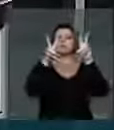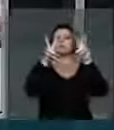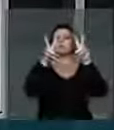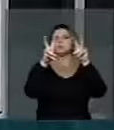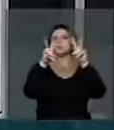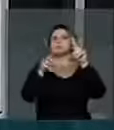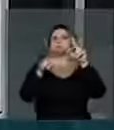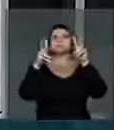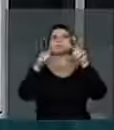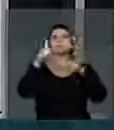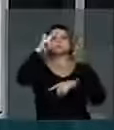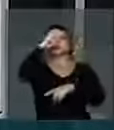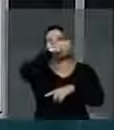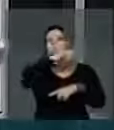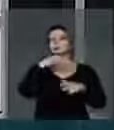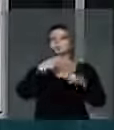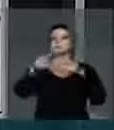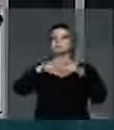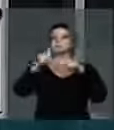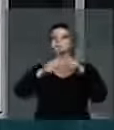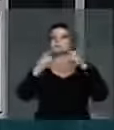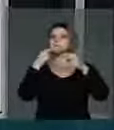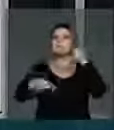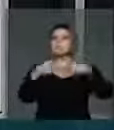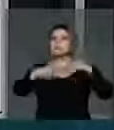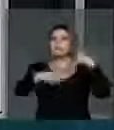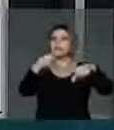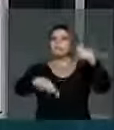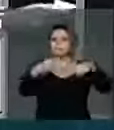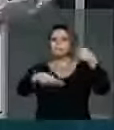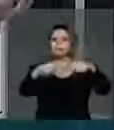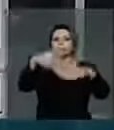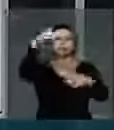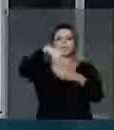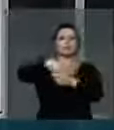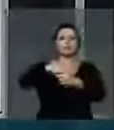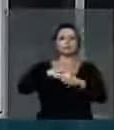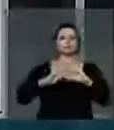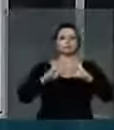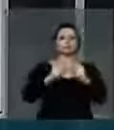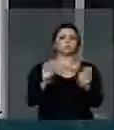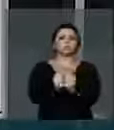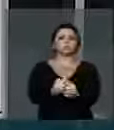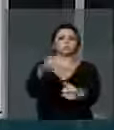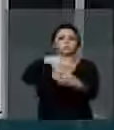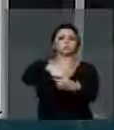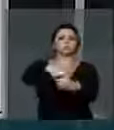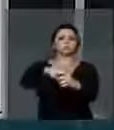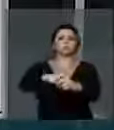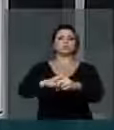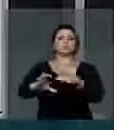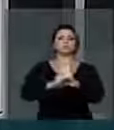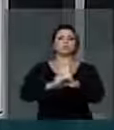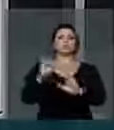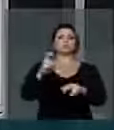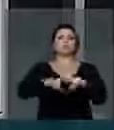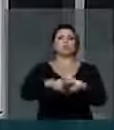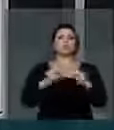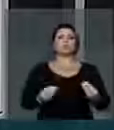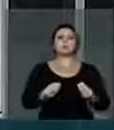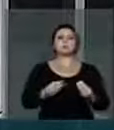altamente polêmicas e discutíveis para serem votadas empacotadas, para serem enfiadas goela abaixo